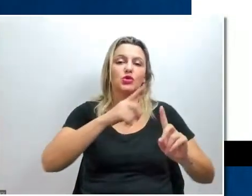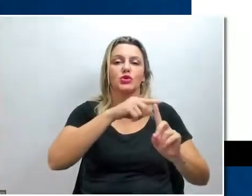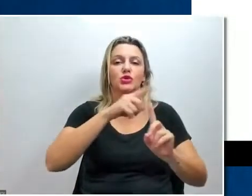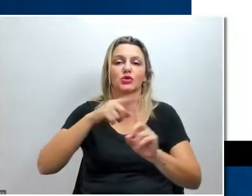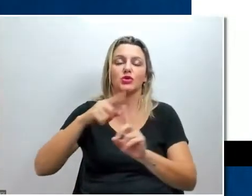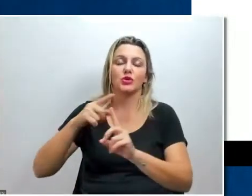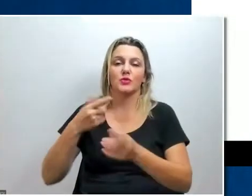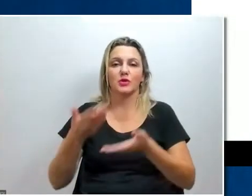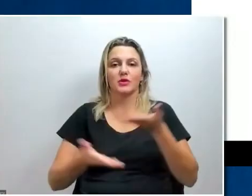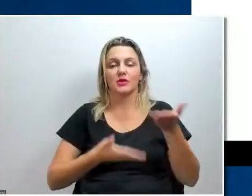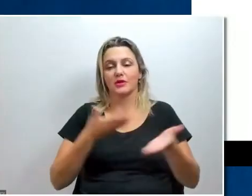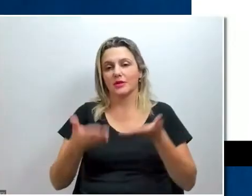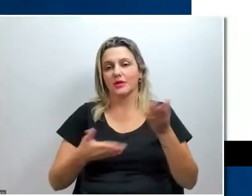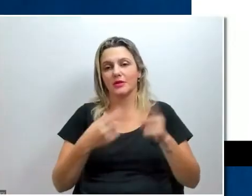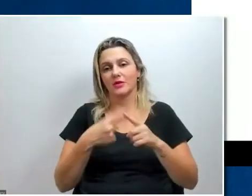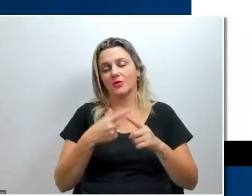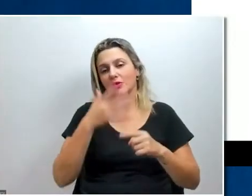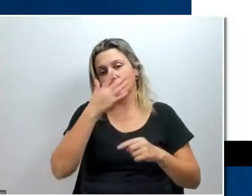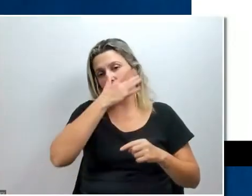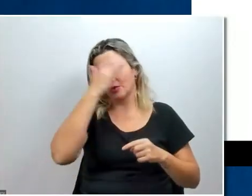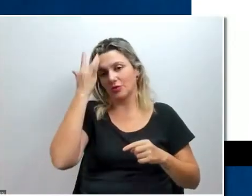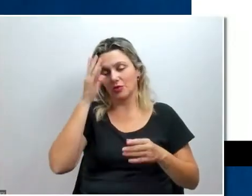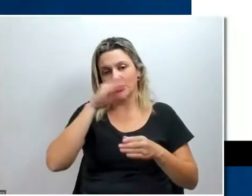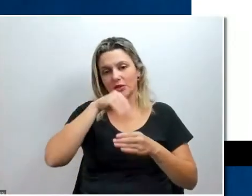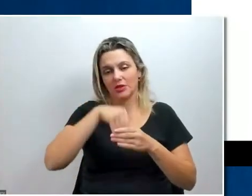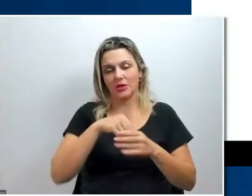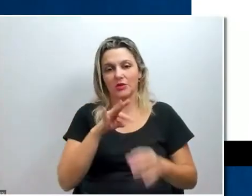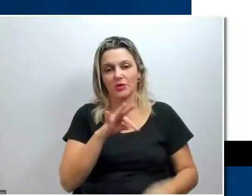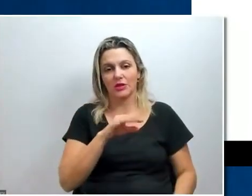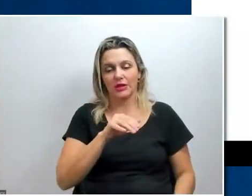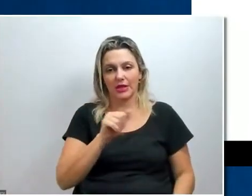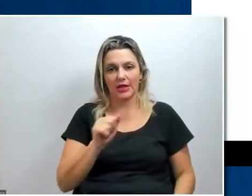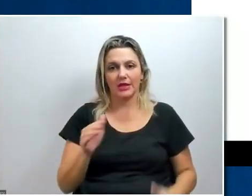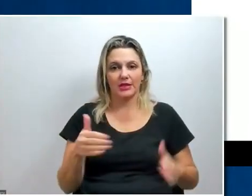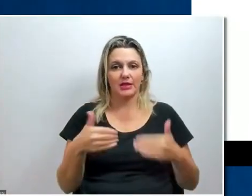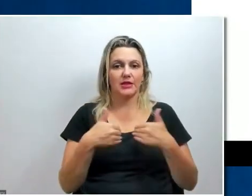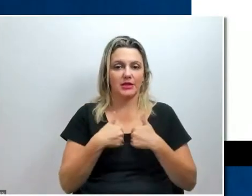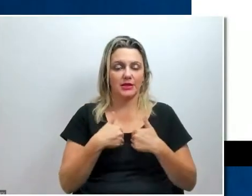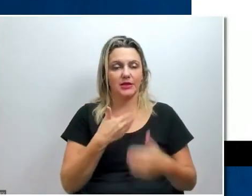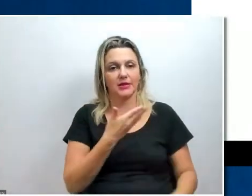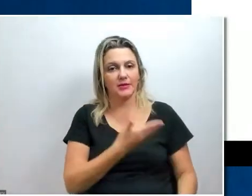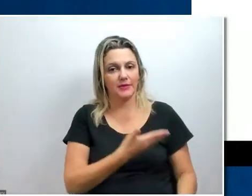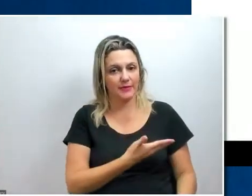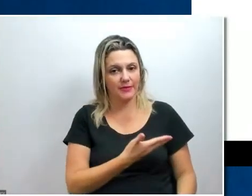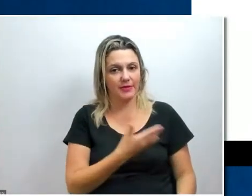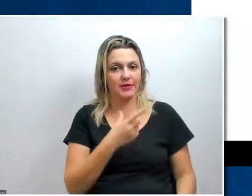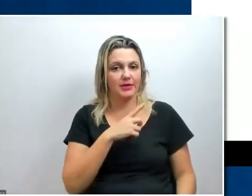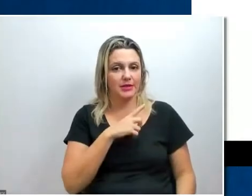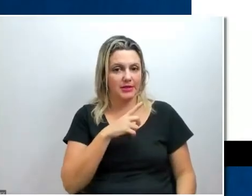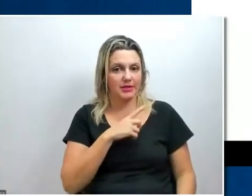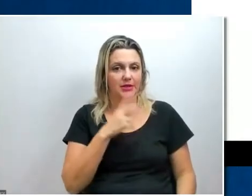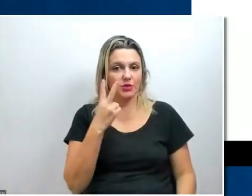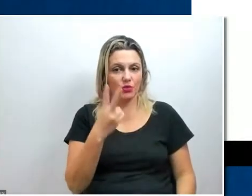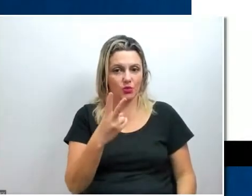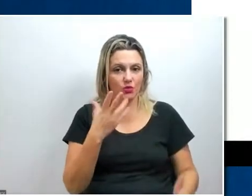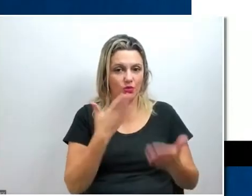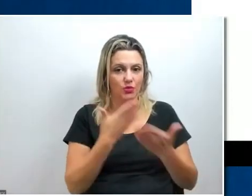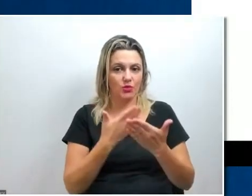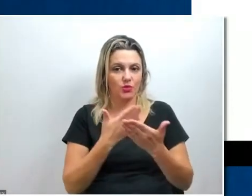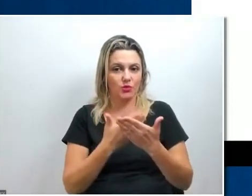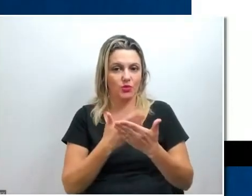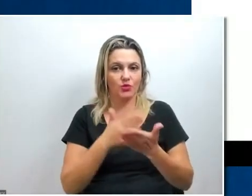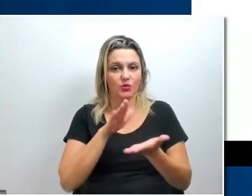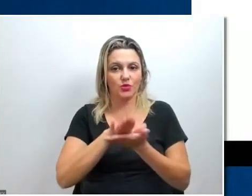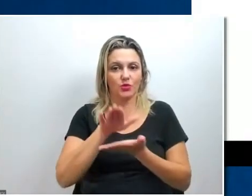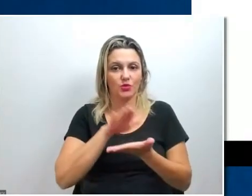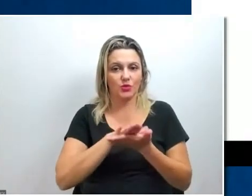para pessoas dentro do transtorno do espectro do autismo. Esses são dois estudos que foram publicados, um